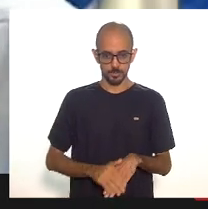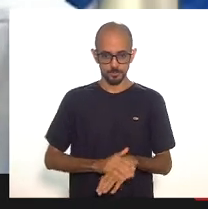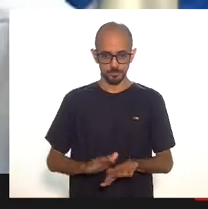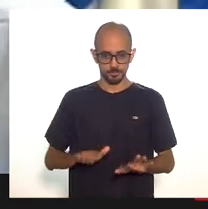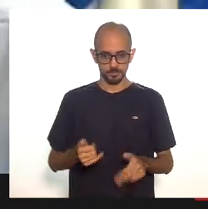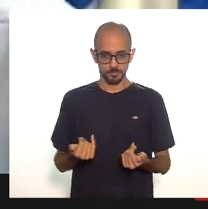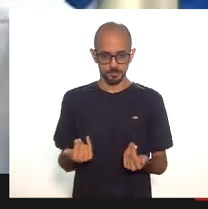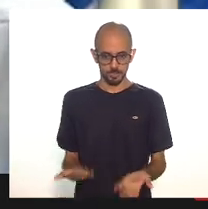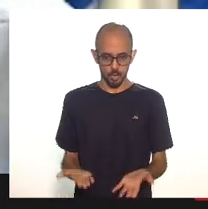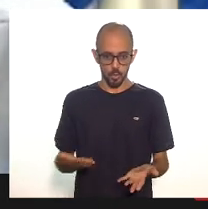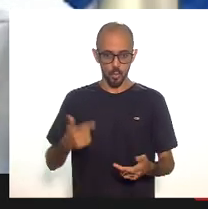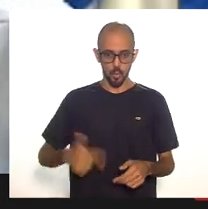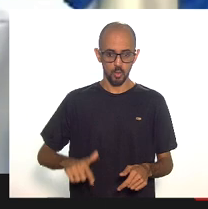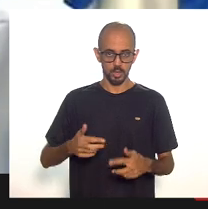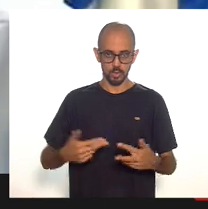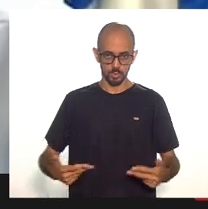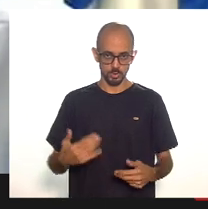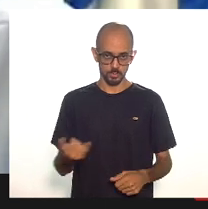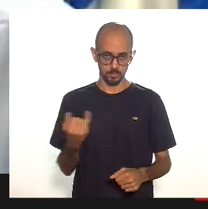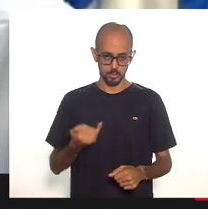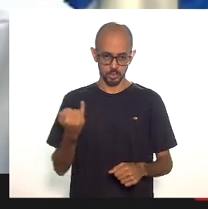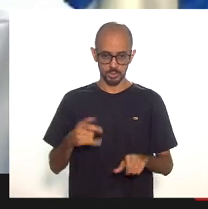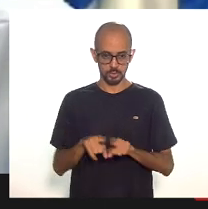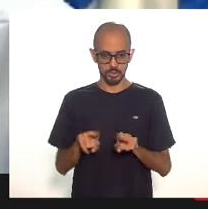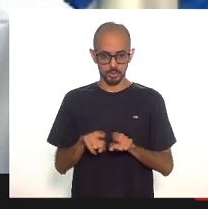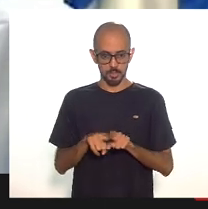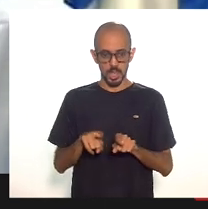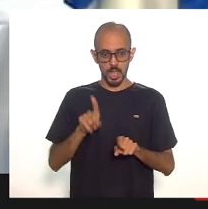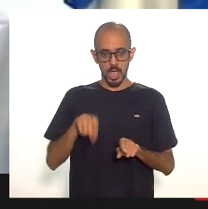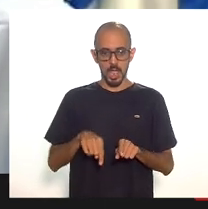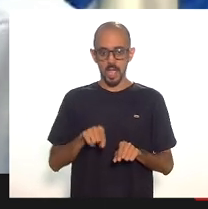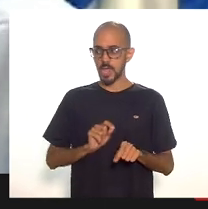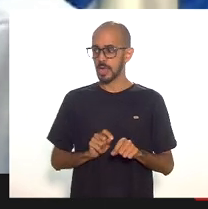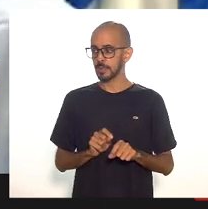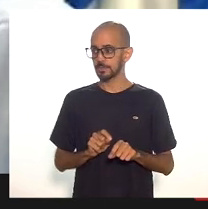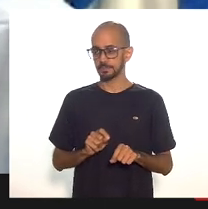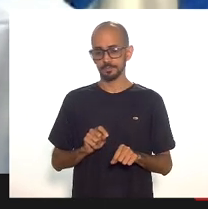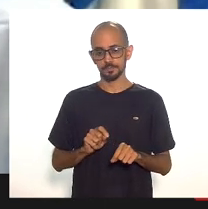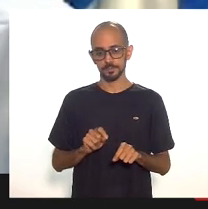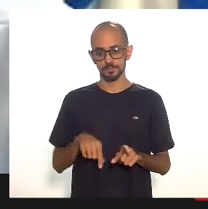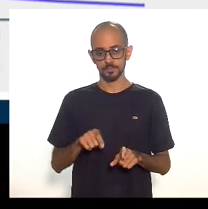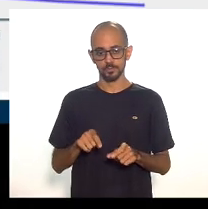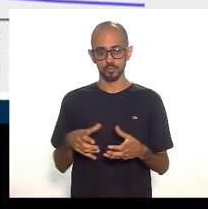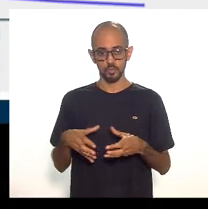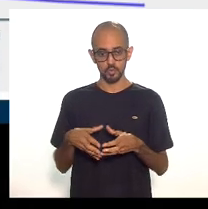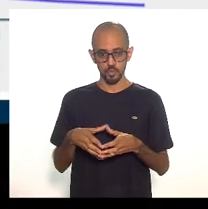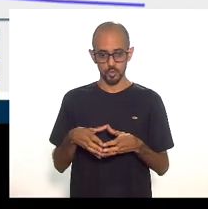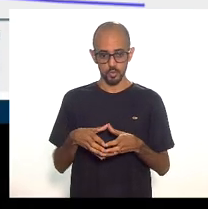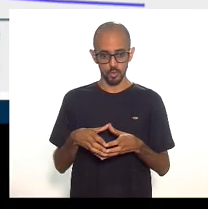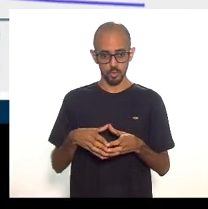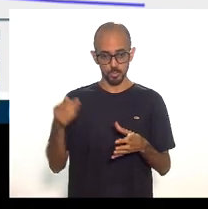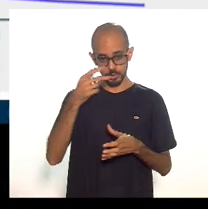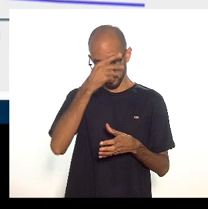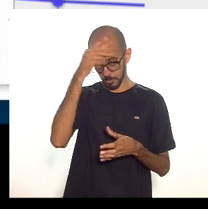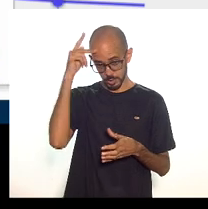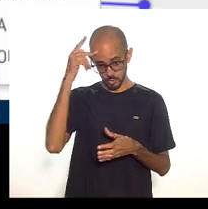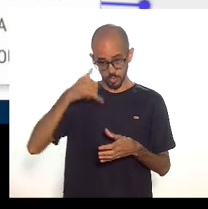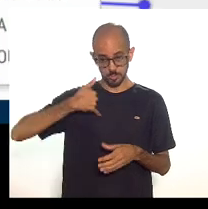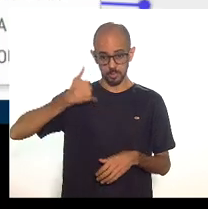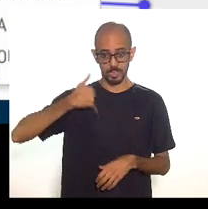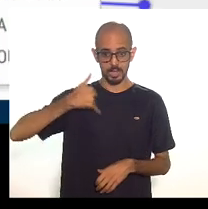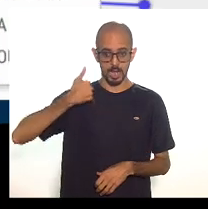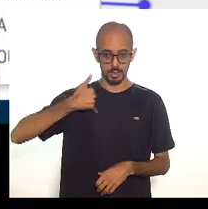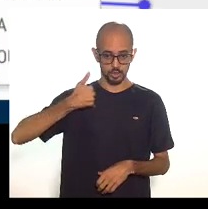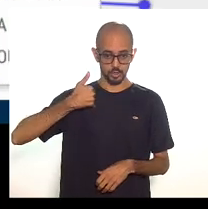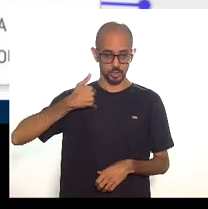ponto que vale destaque, vale atenção nossa, é a questão do número de pessoas internadas por faixa etária.